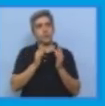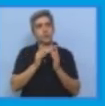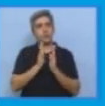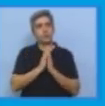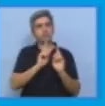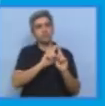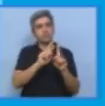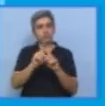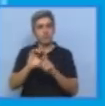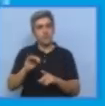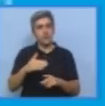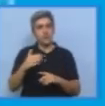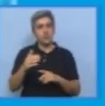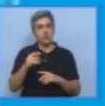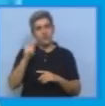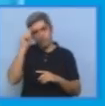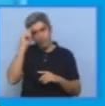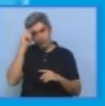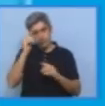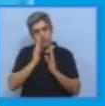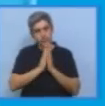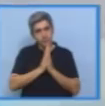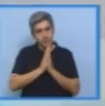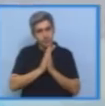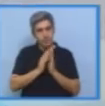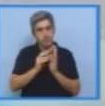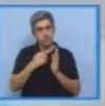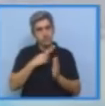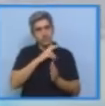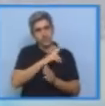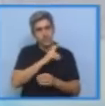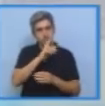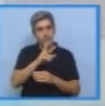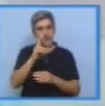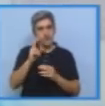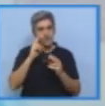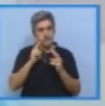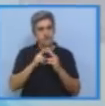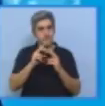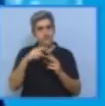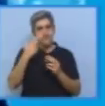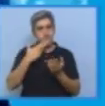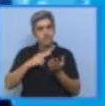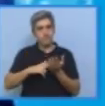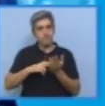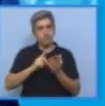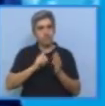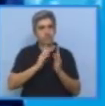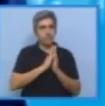nós ao fim de semana temos um chamado estágio pastoral, e aí, claro que encontramos com uma outra realidade que não o